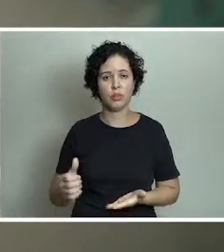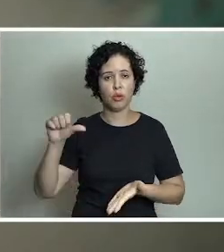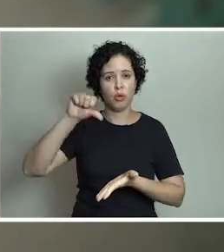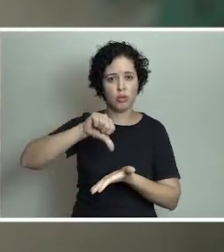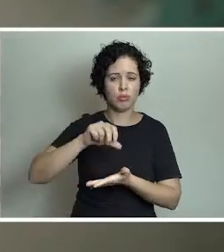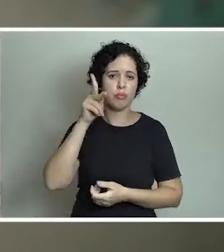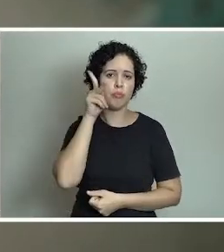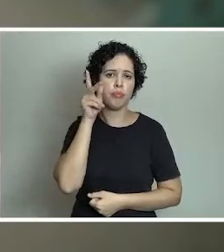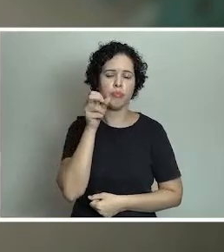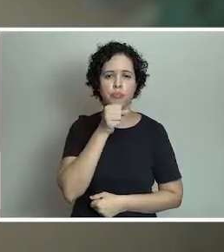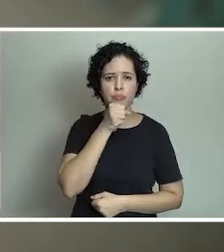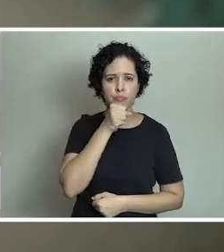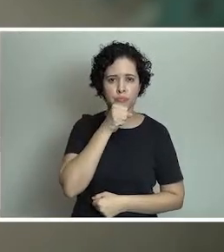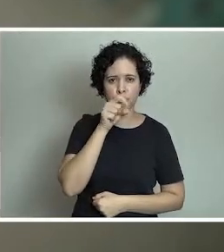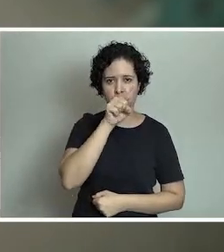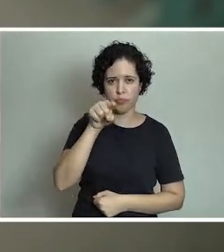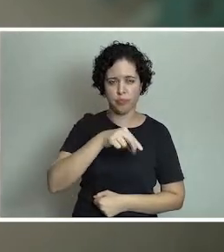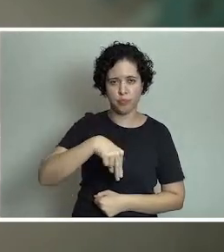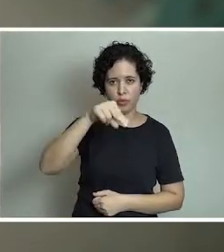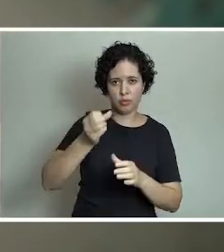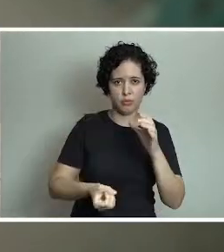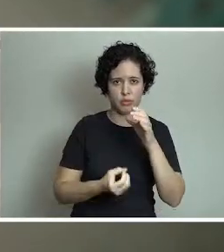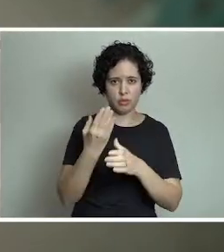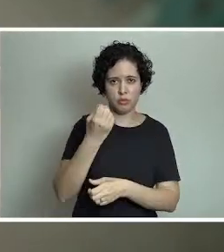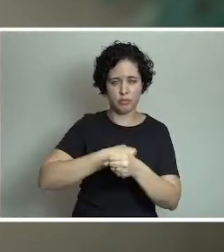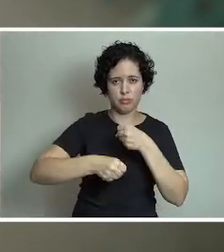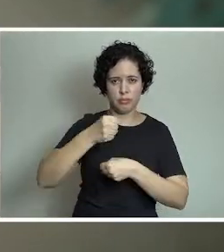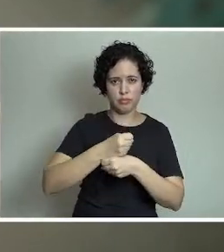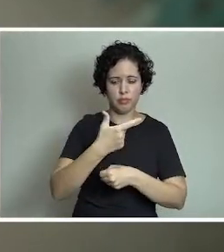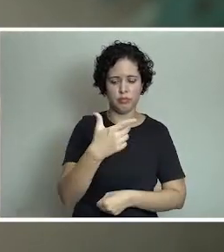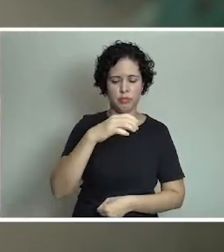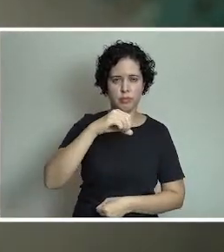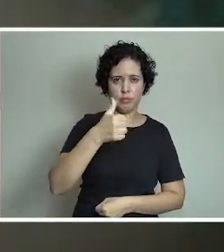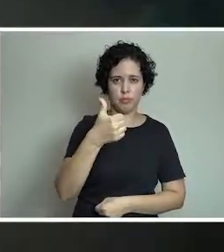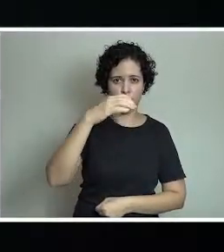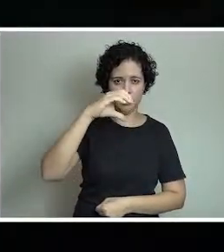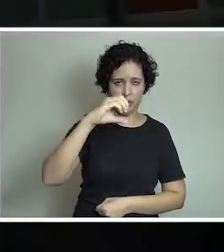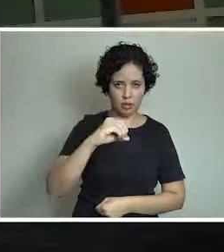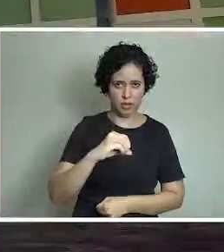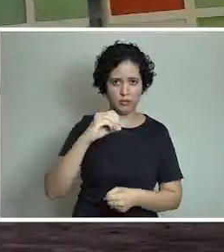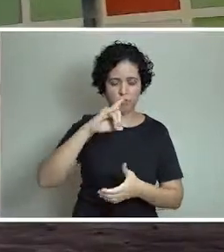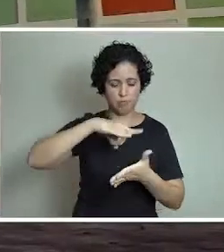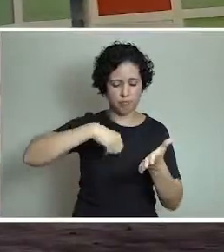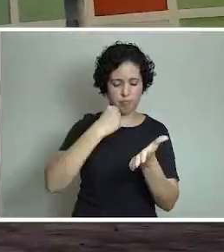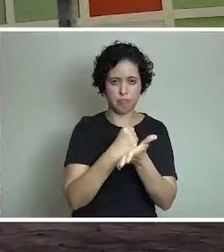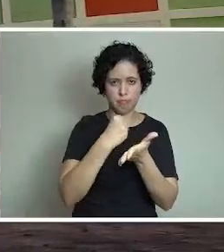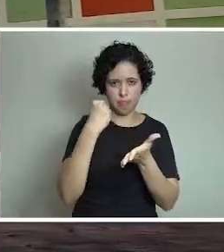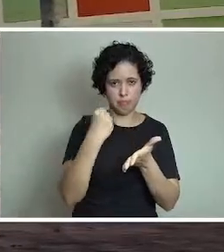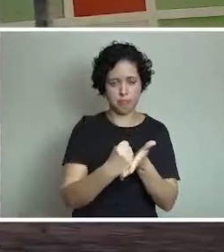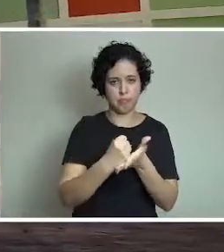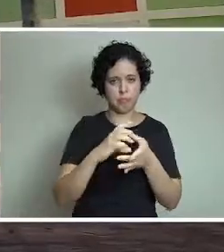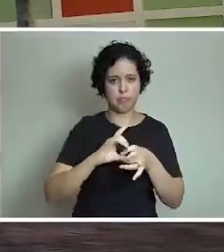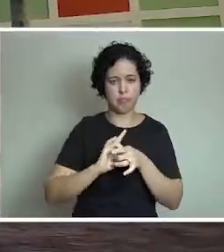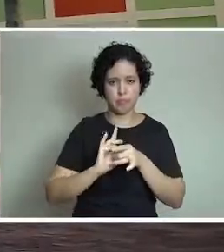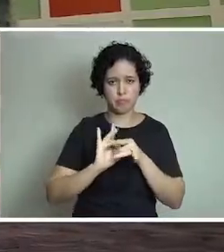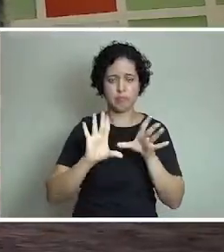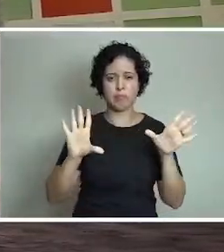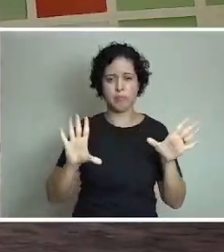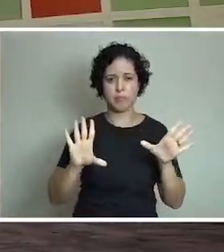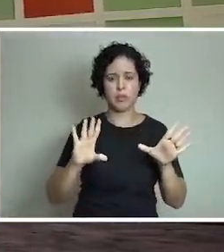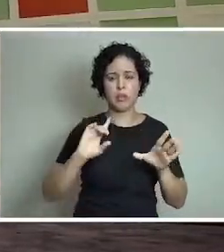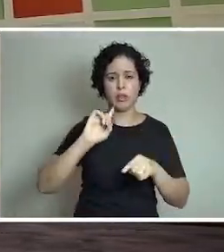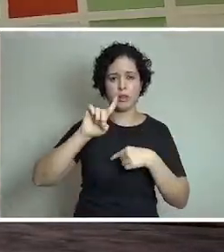Campus Porto Velho Zona Norte nasceu em 2010, né, a partir da autorização de campus avançado. E